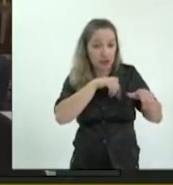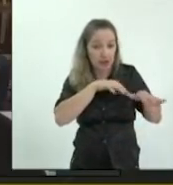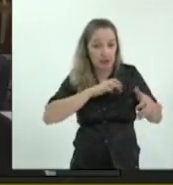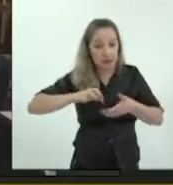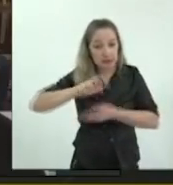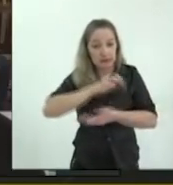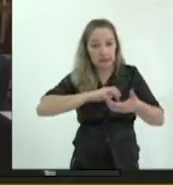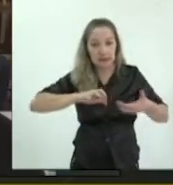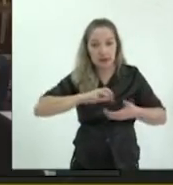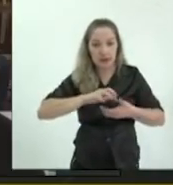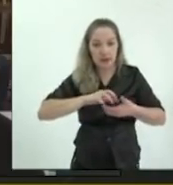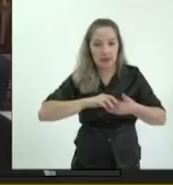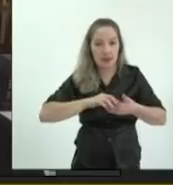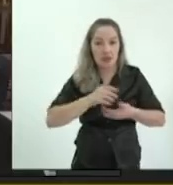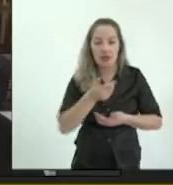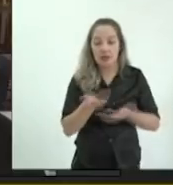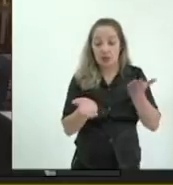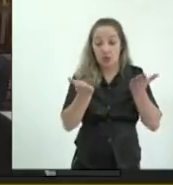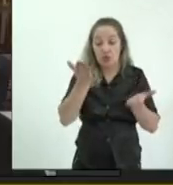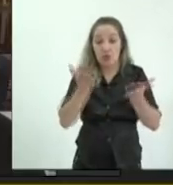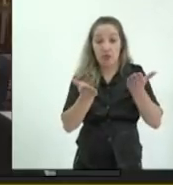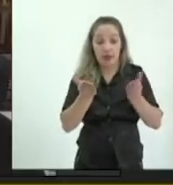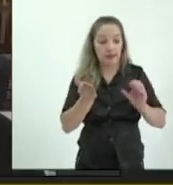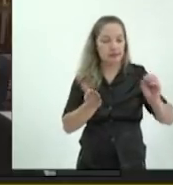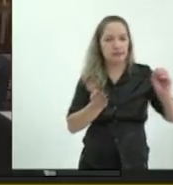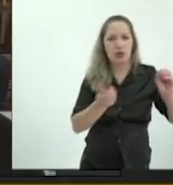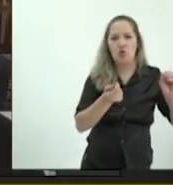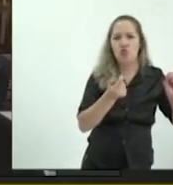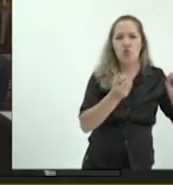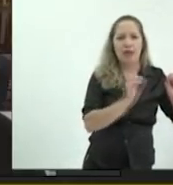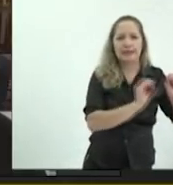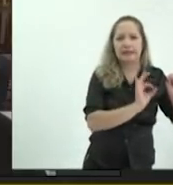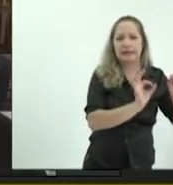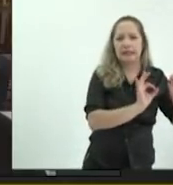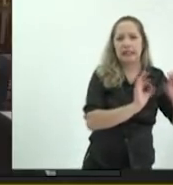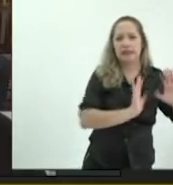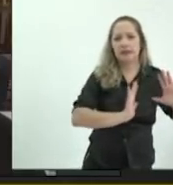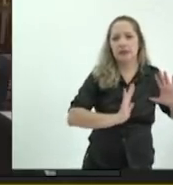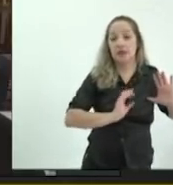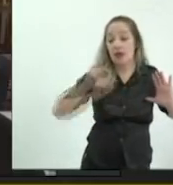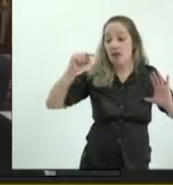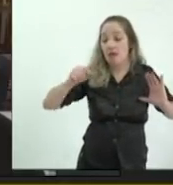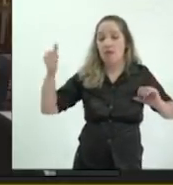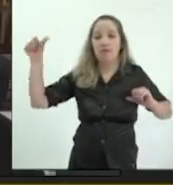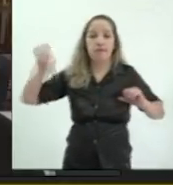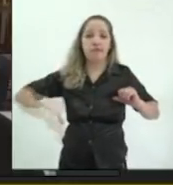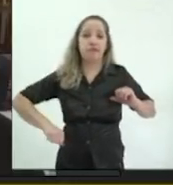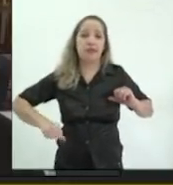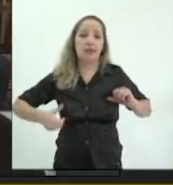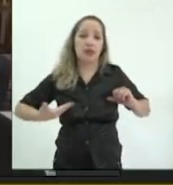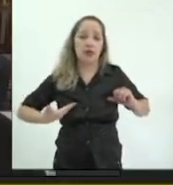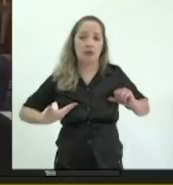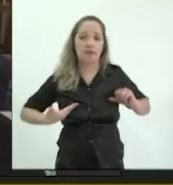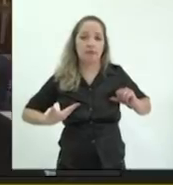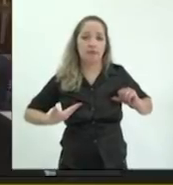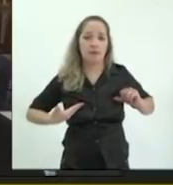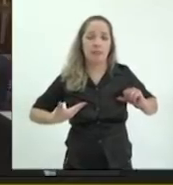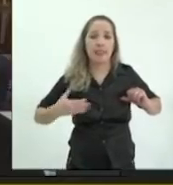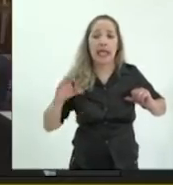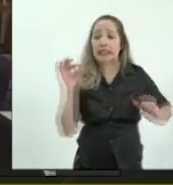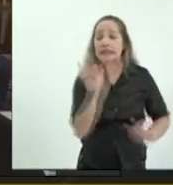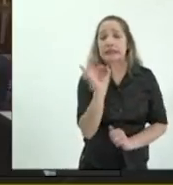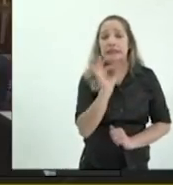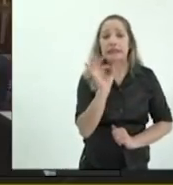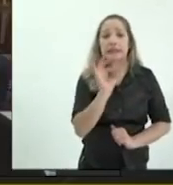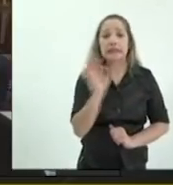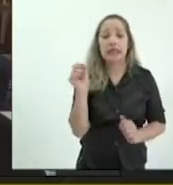ou seja, uma queda de 90%, ninguém tem capacidade de segurar uma operação quando você tem uma queda dessa ordem